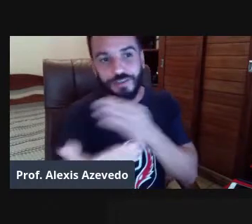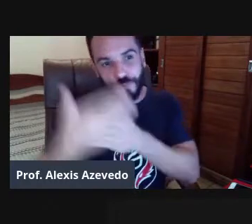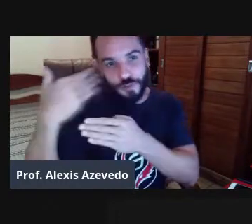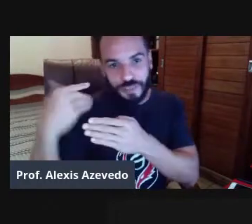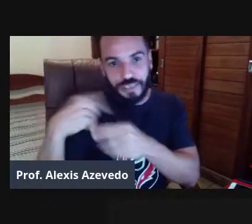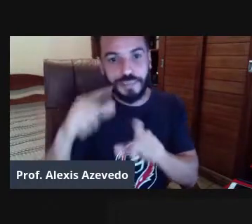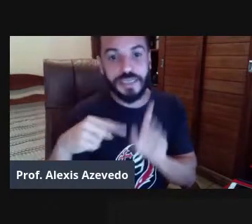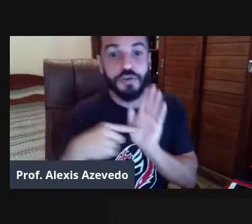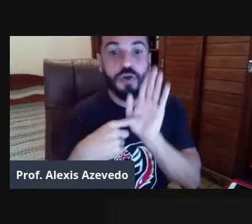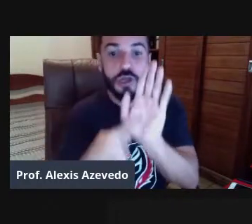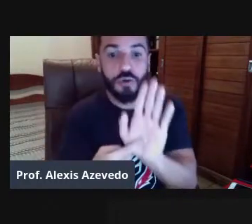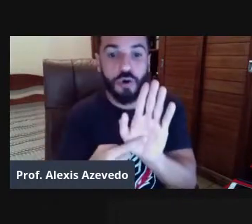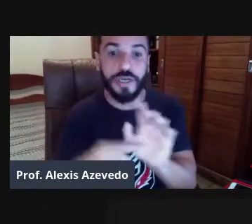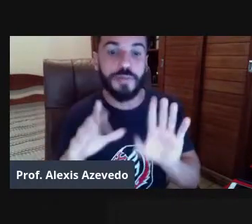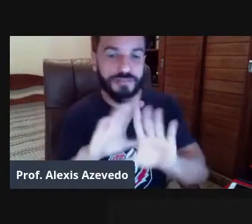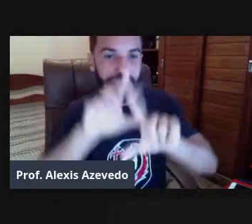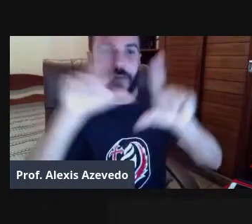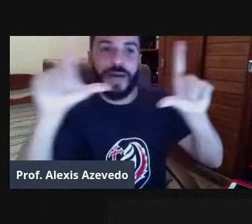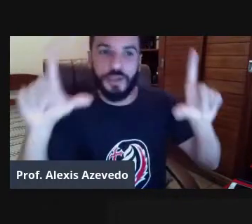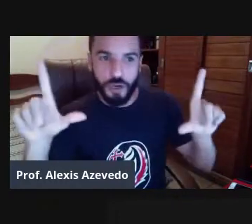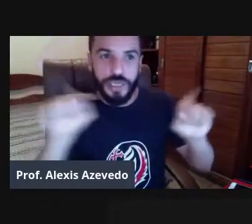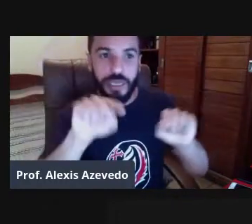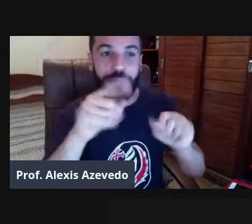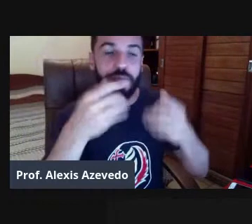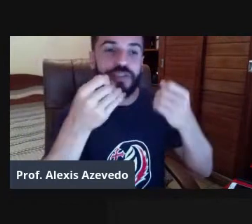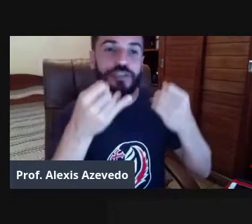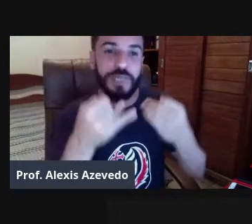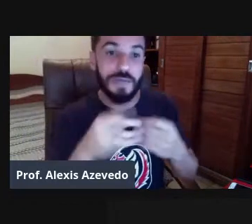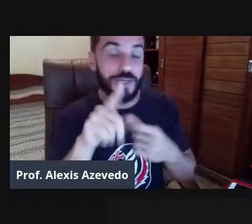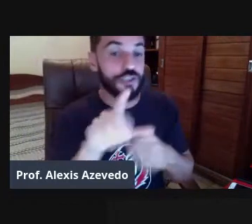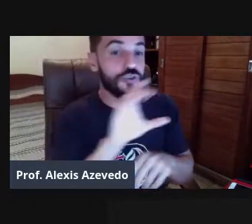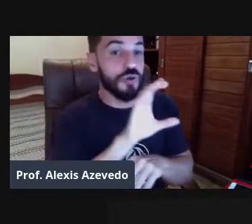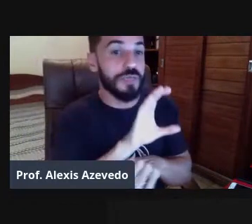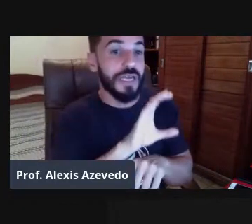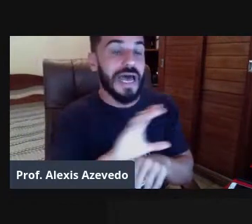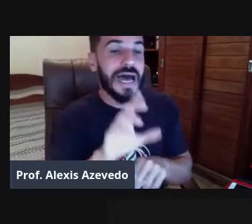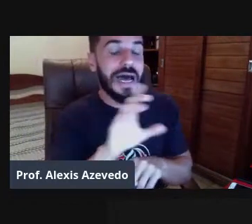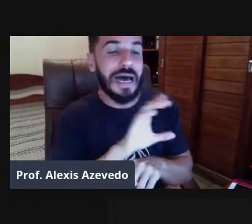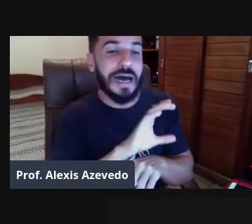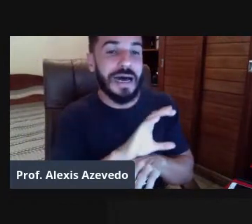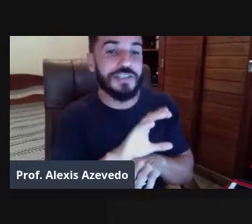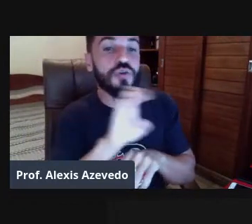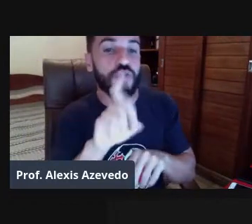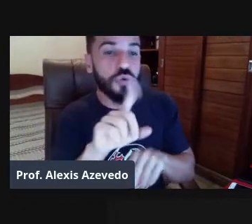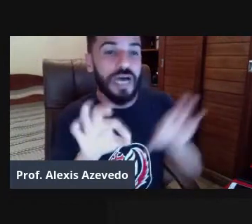aqui, por trás. Mas aí eu coloco o Ronan para ficar maior, para ele poder explicar para a gente sobre